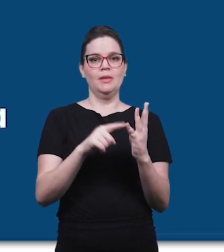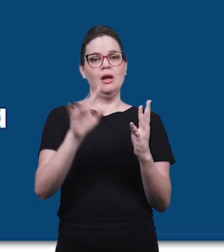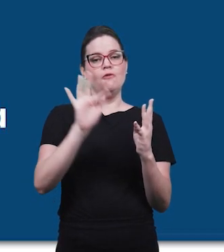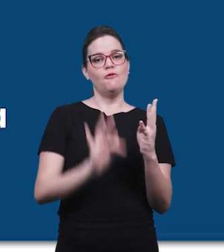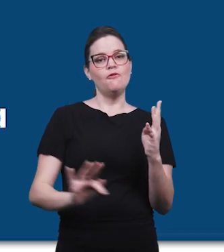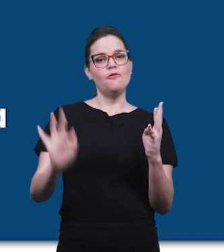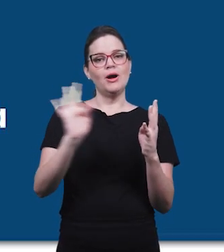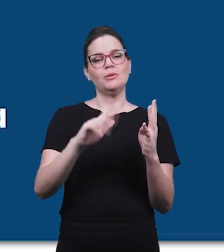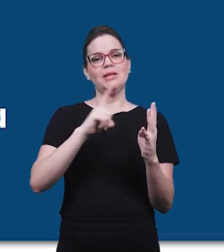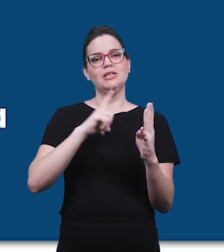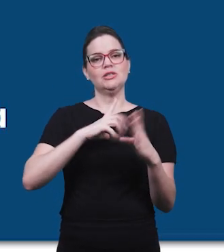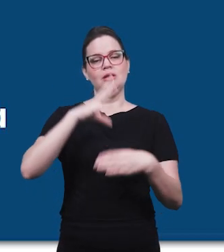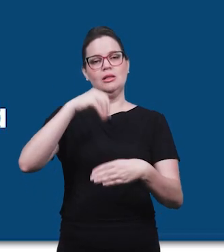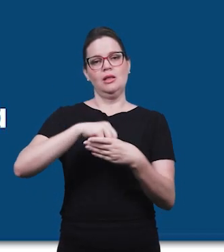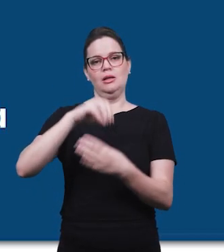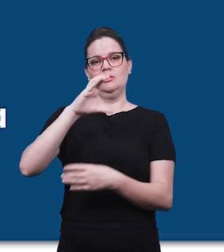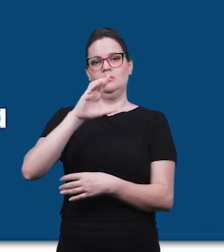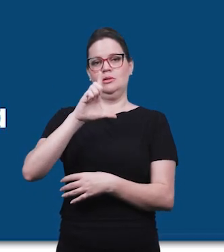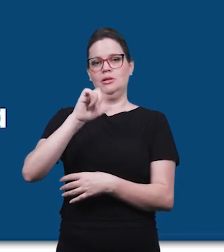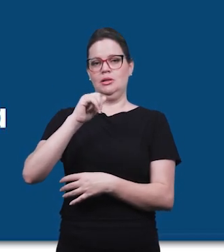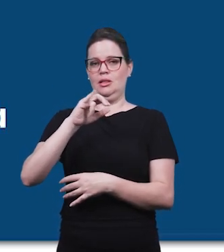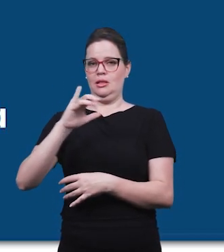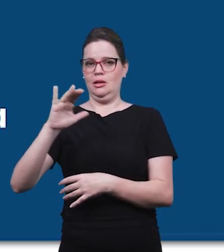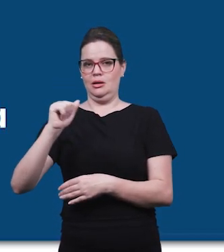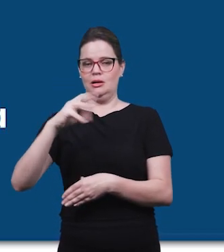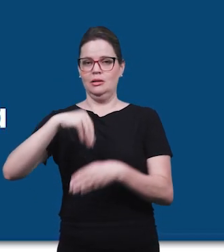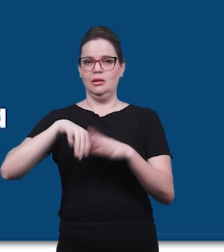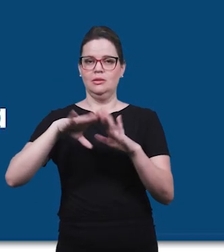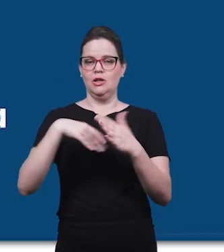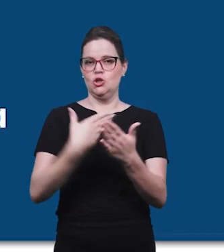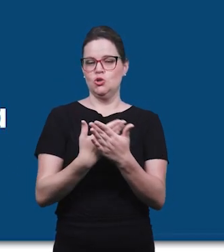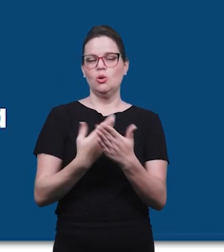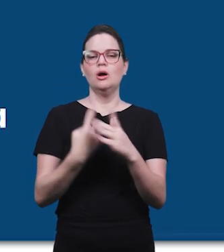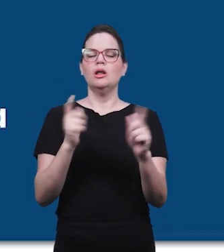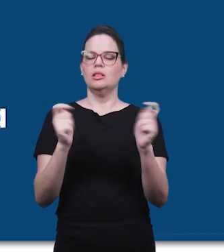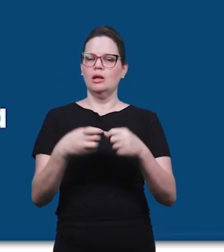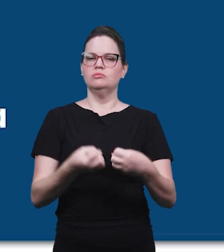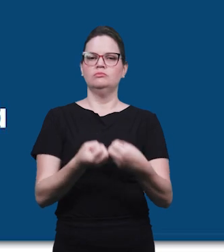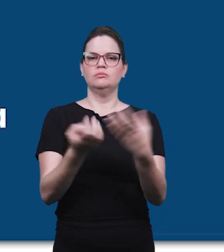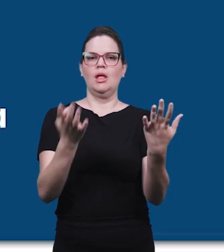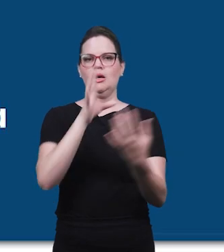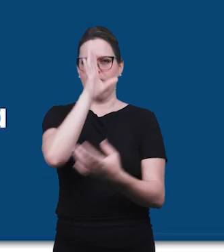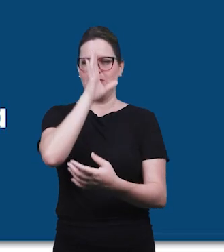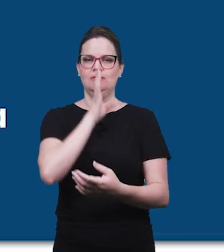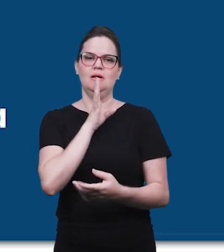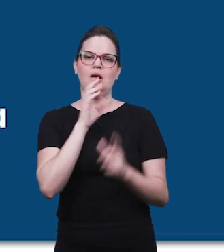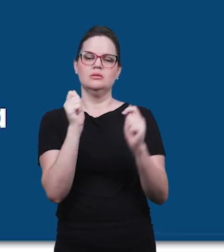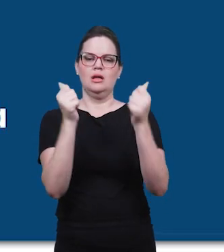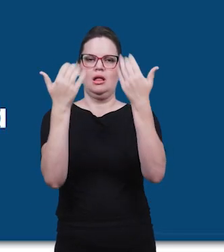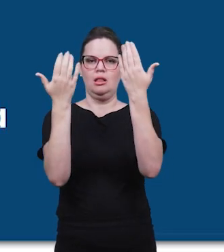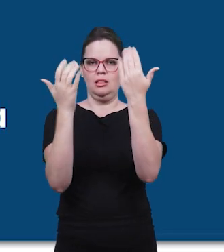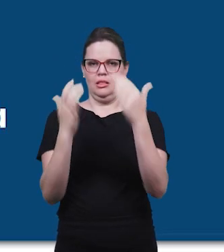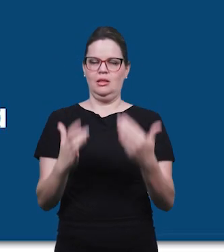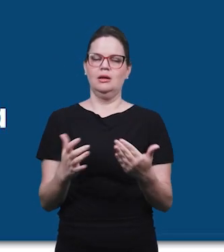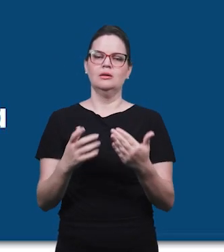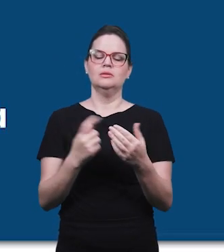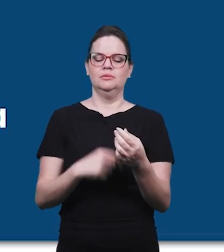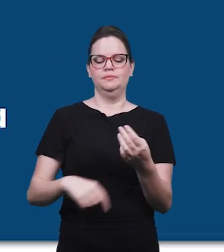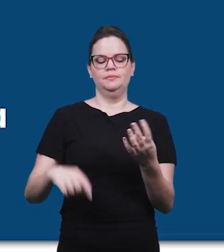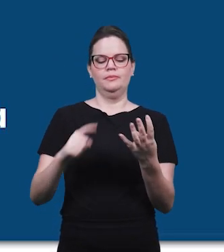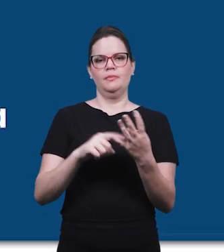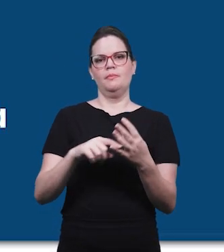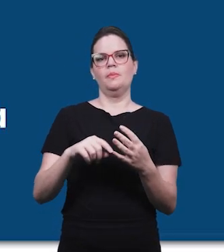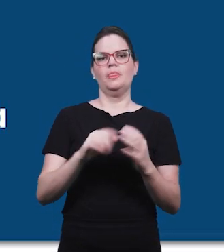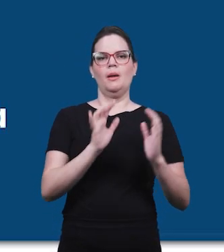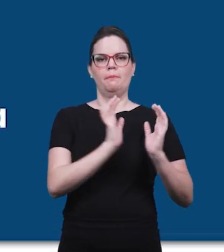faculdades que tenham clínica escola. Então, normalmente, eles oferecem também a avaliação neuropsicológica, a PAS